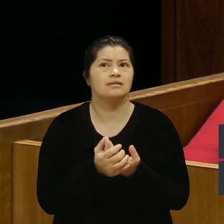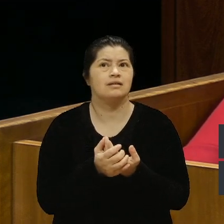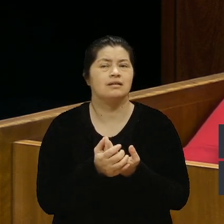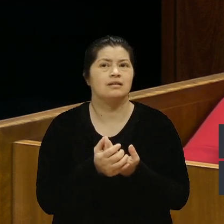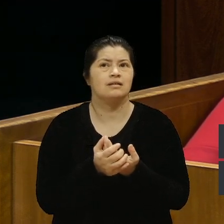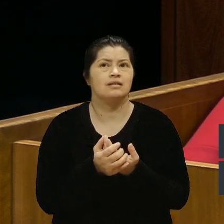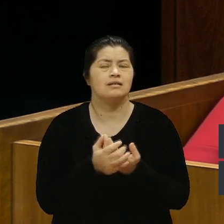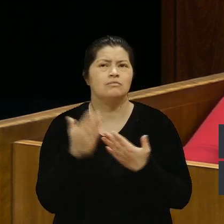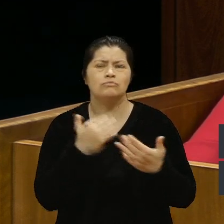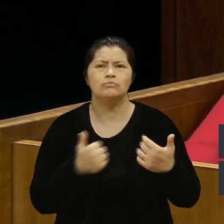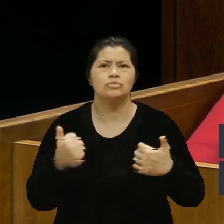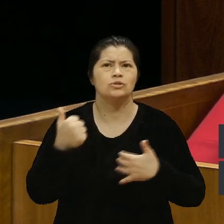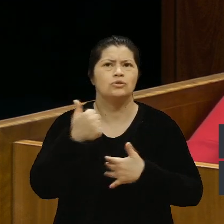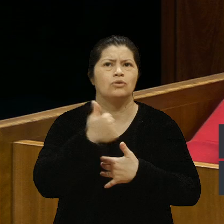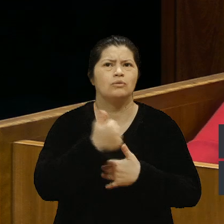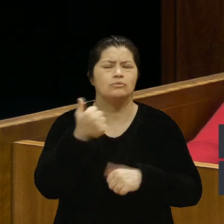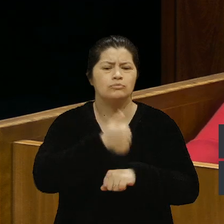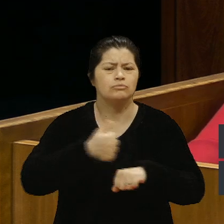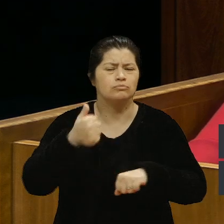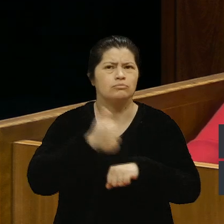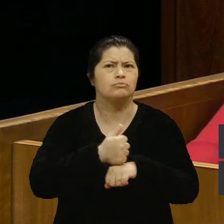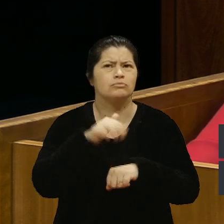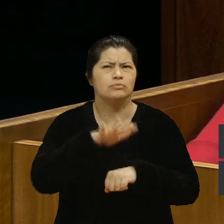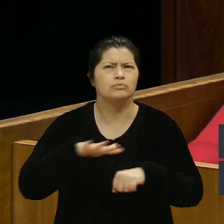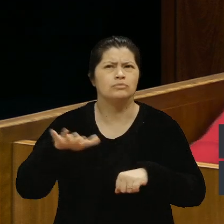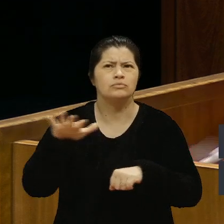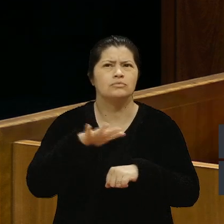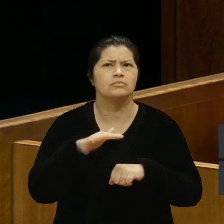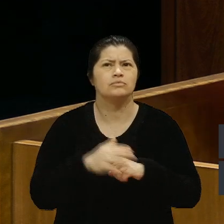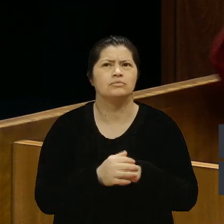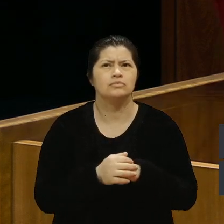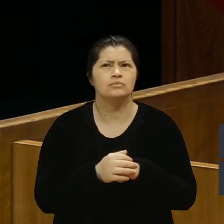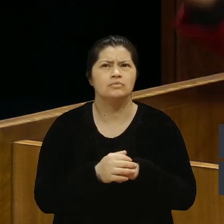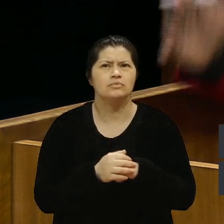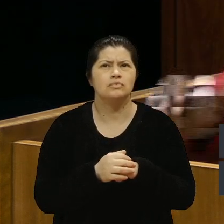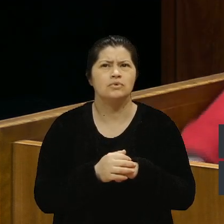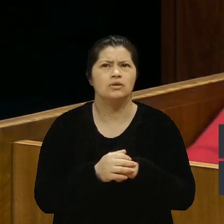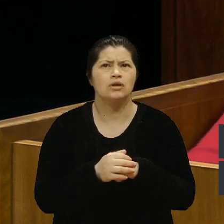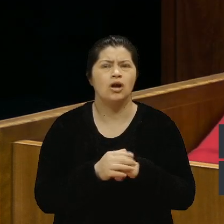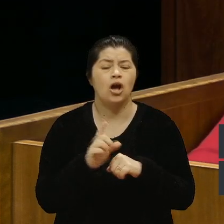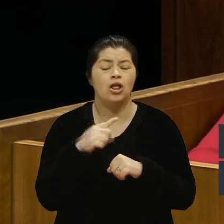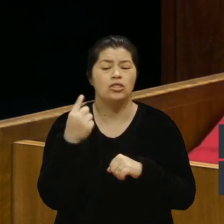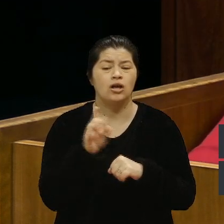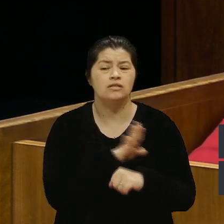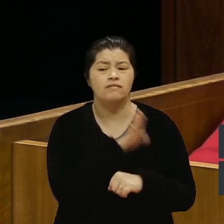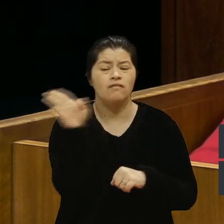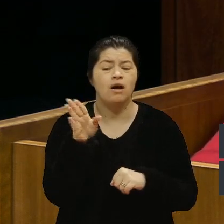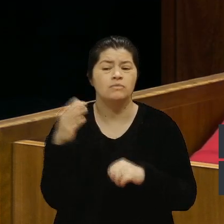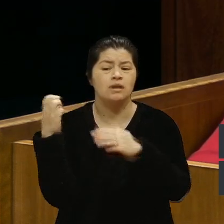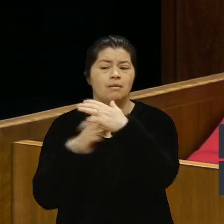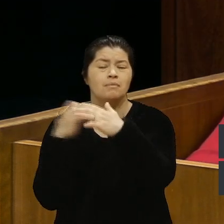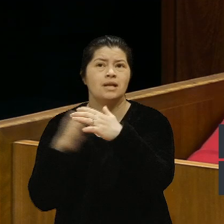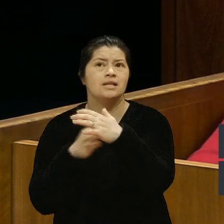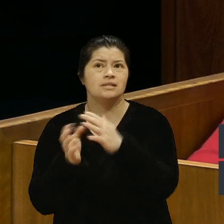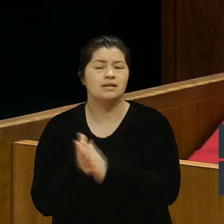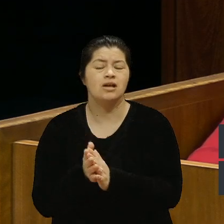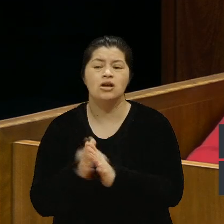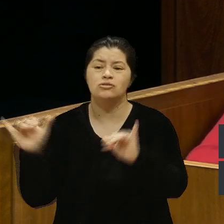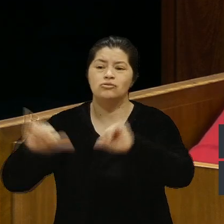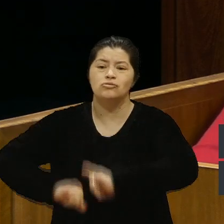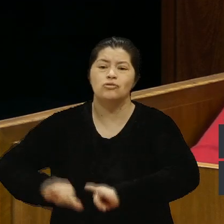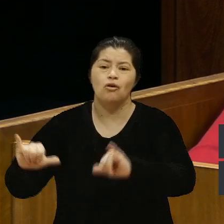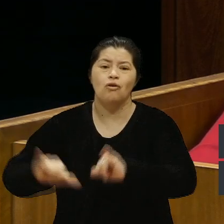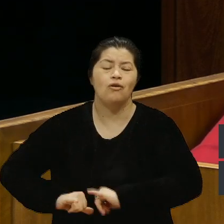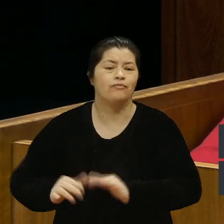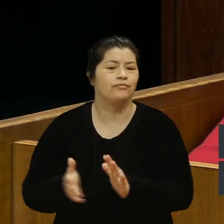profissionalmente ou intelectual, mas quando a gente chega numa empresa, a gente só faz